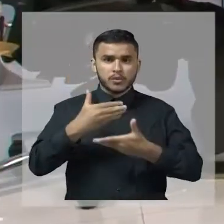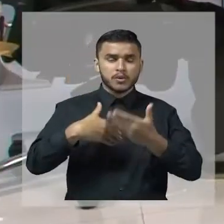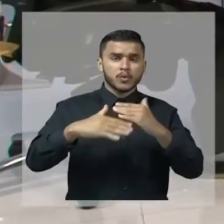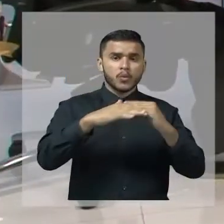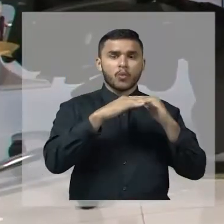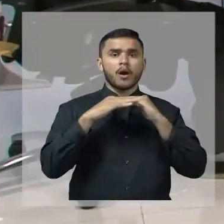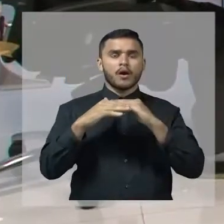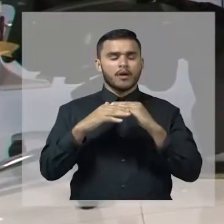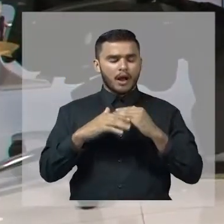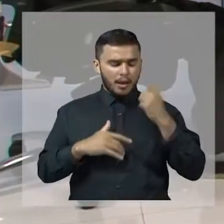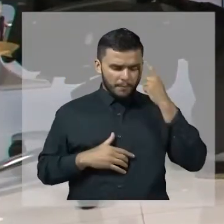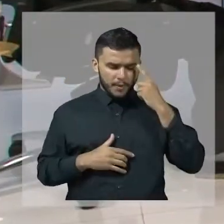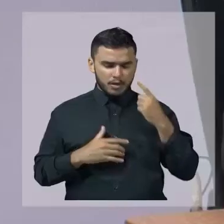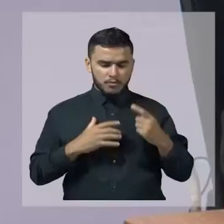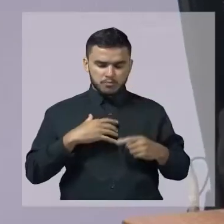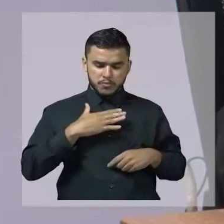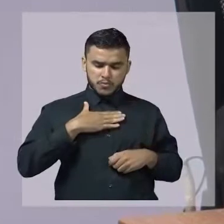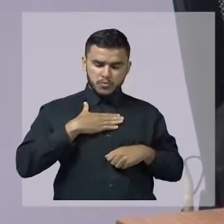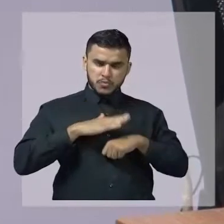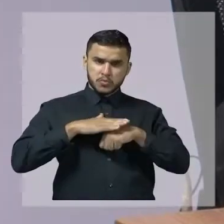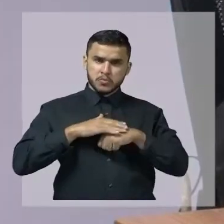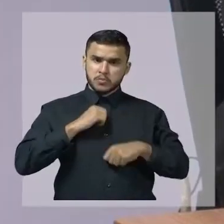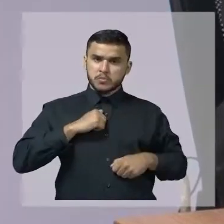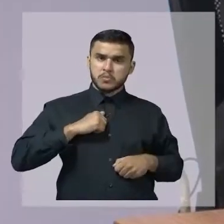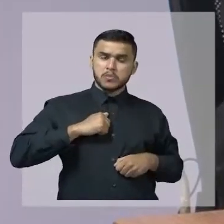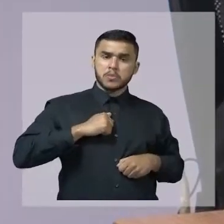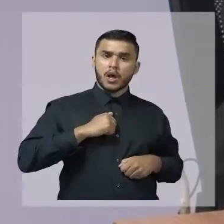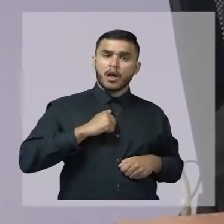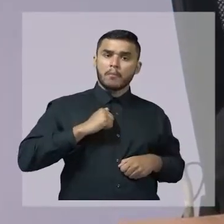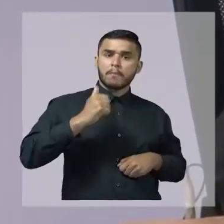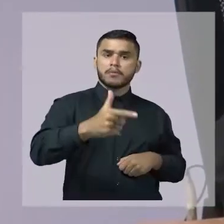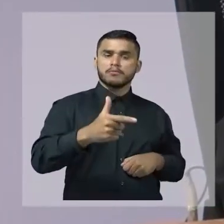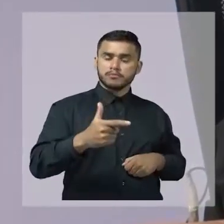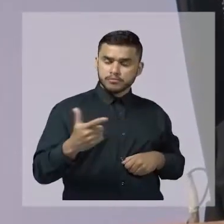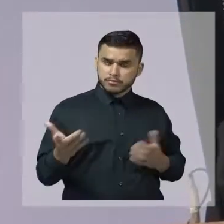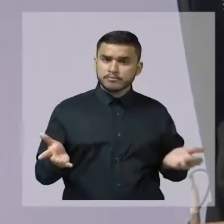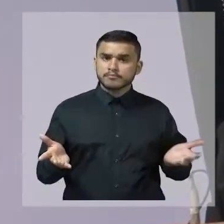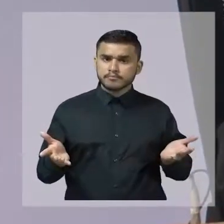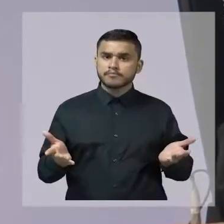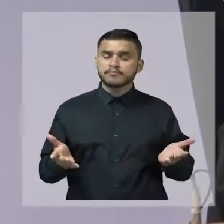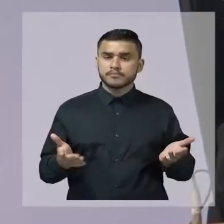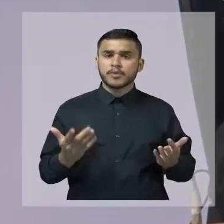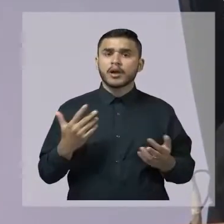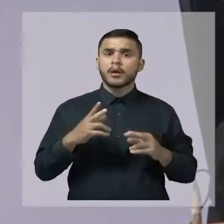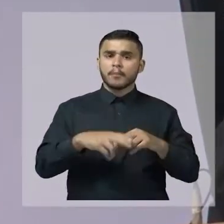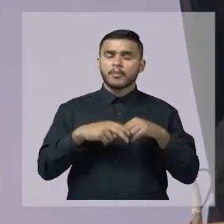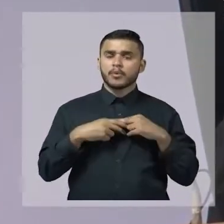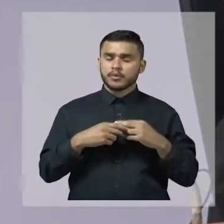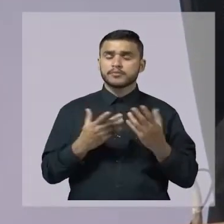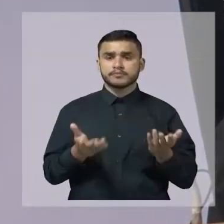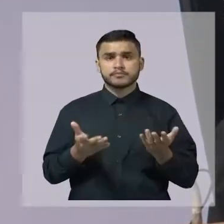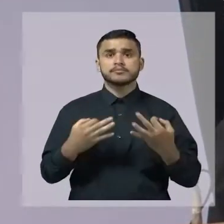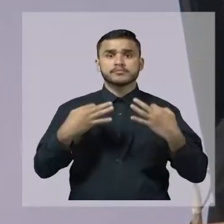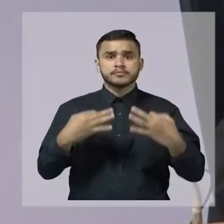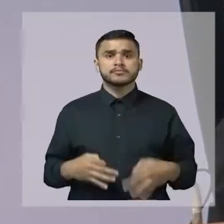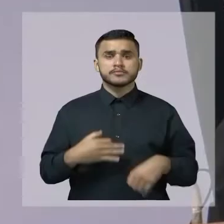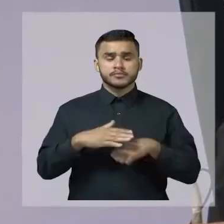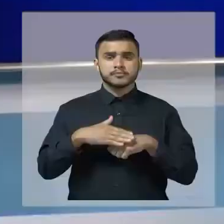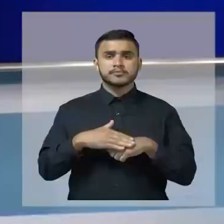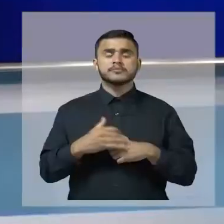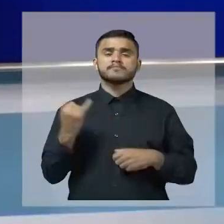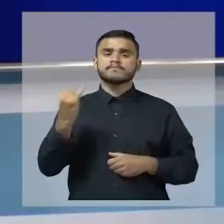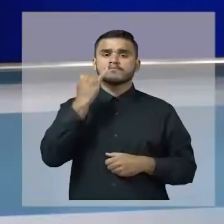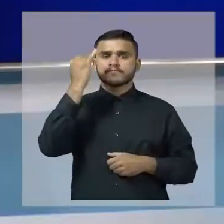conclua, eu acho que um fator importante é a péssima prática do nosso capitalismo, sim,